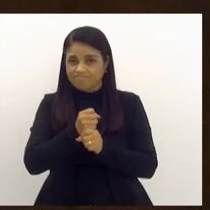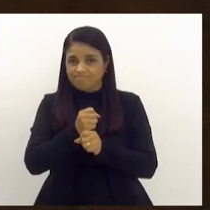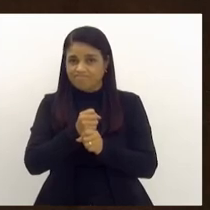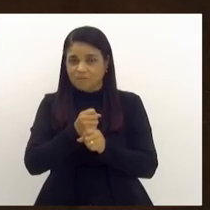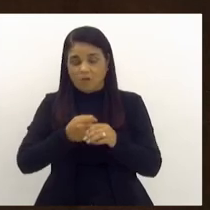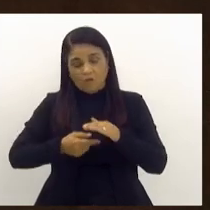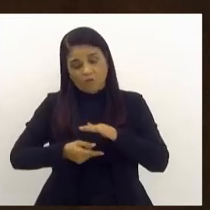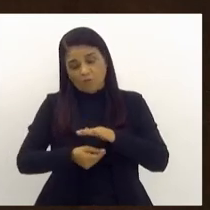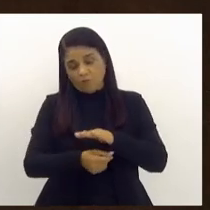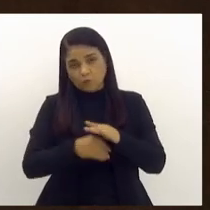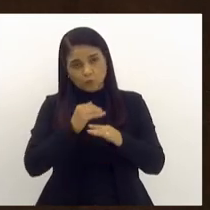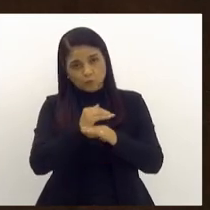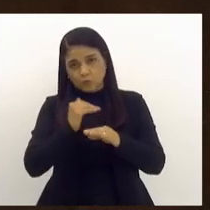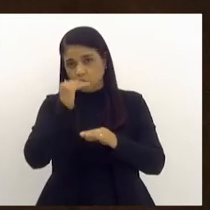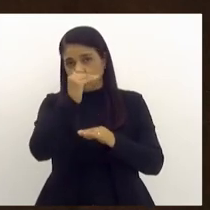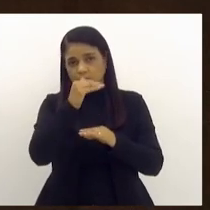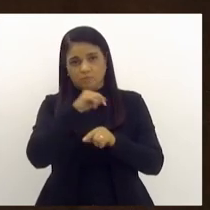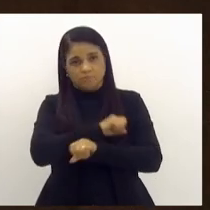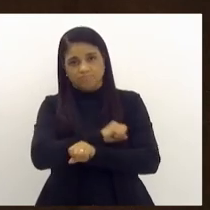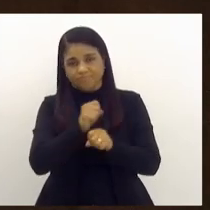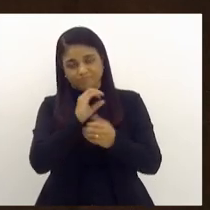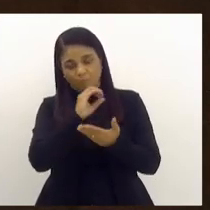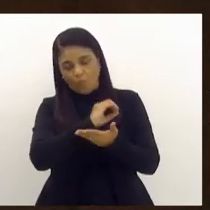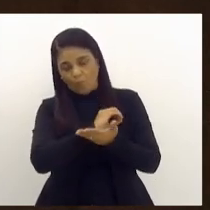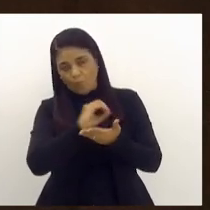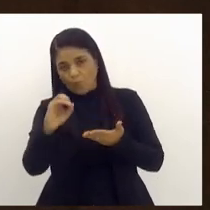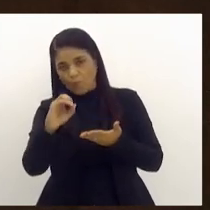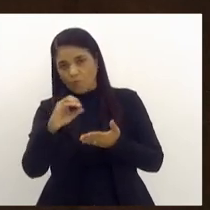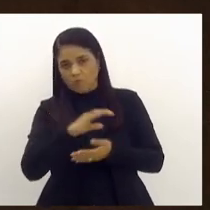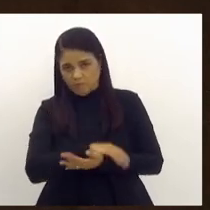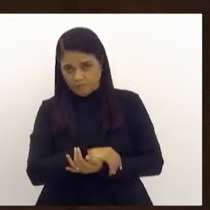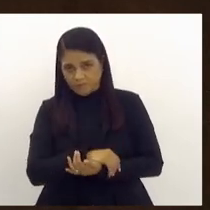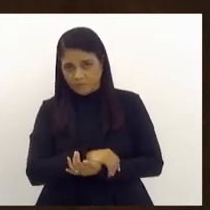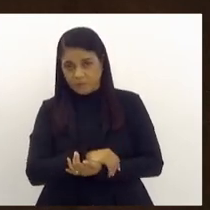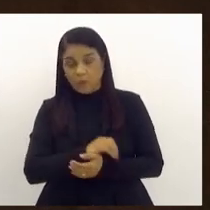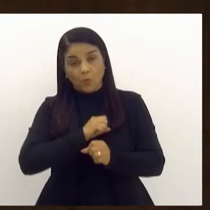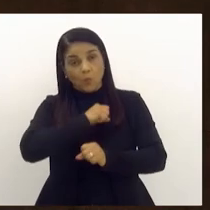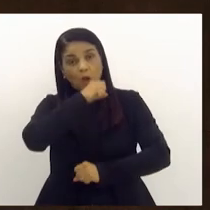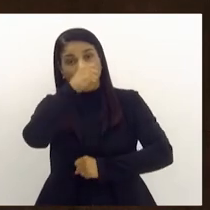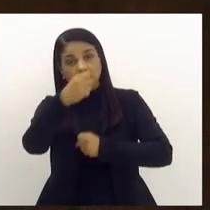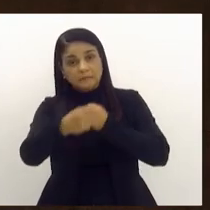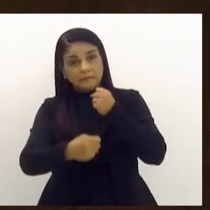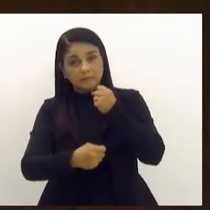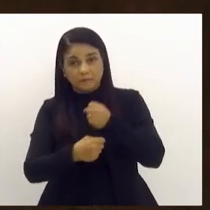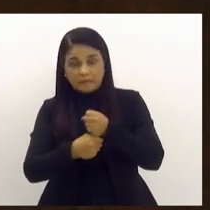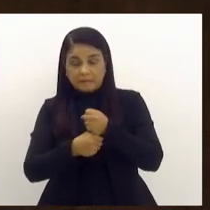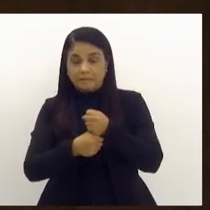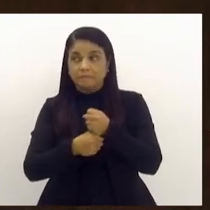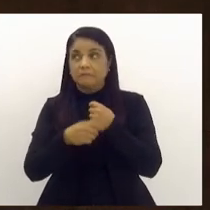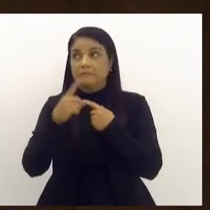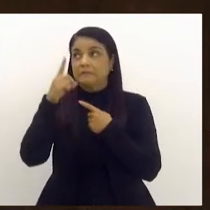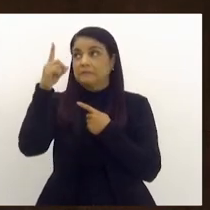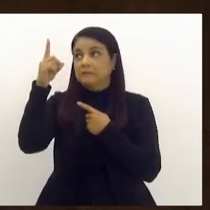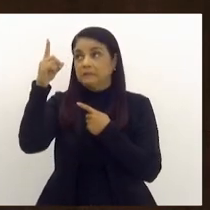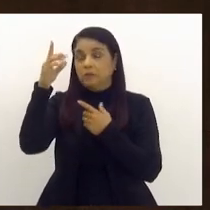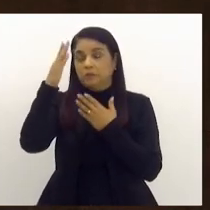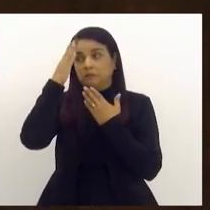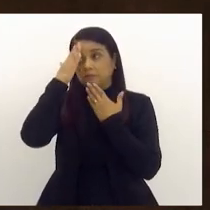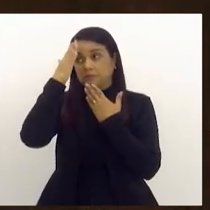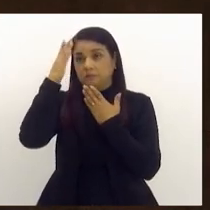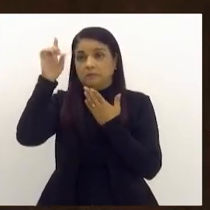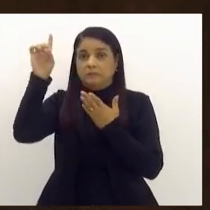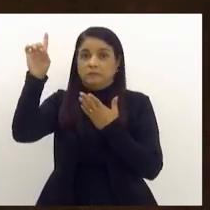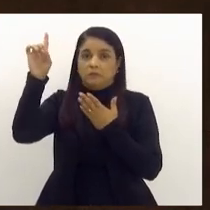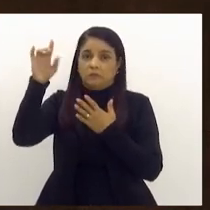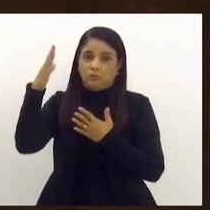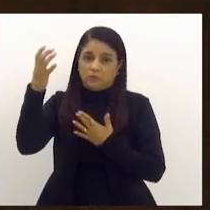fundo soberano, estará zerado. E no ano que vem, seja como Deus quiser, né?